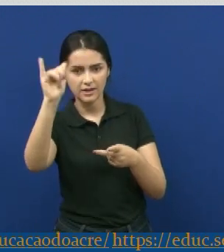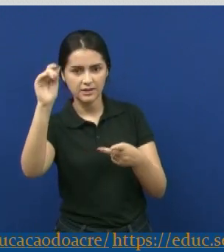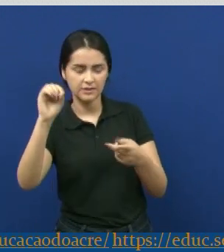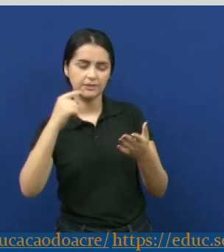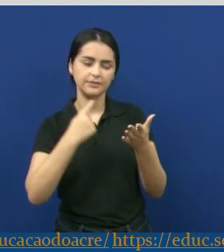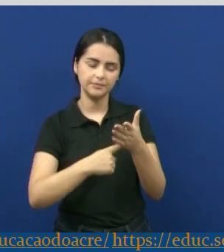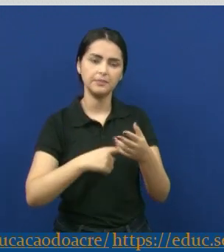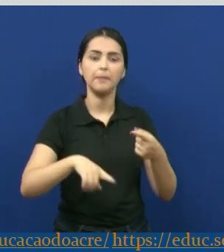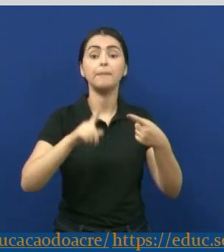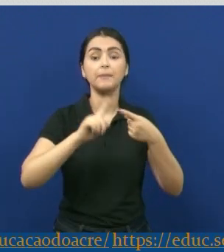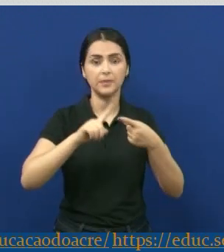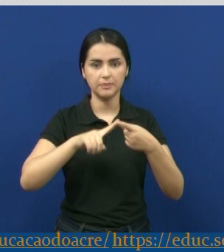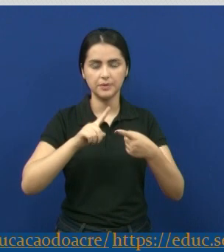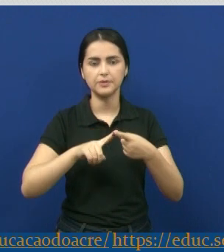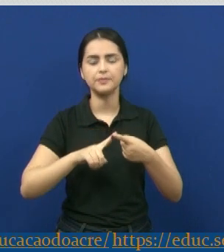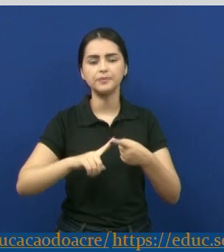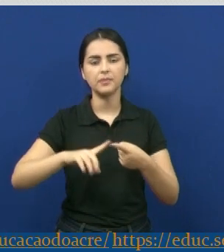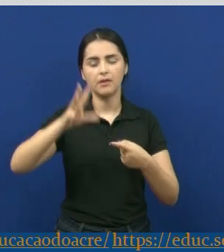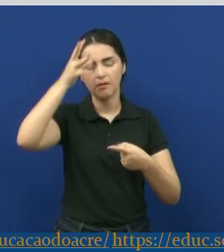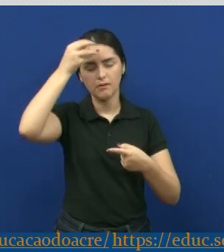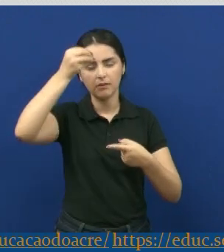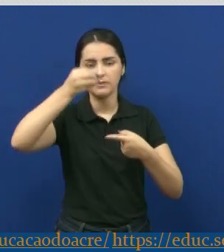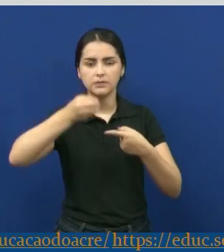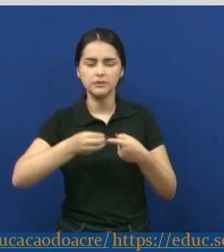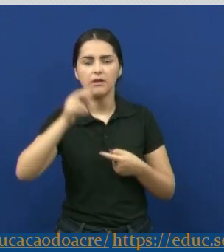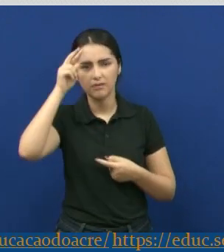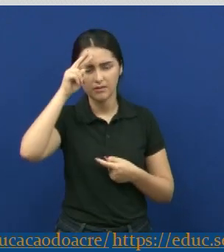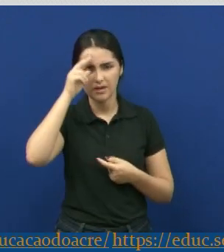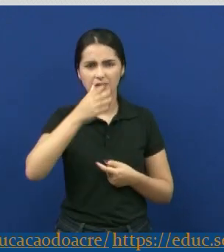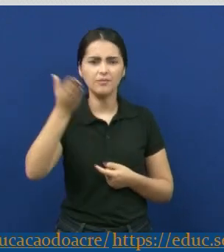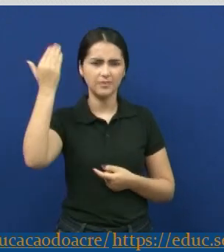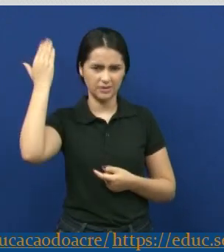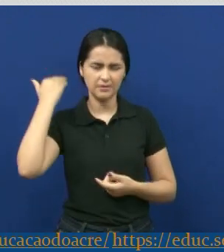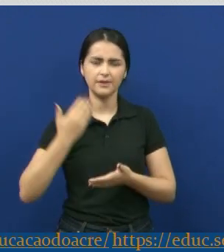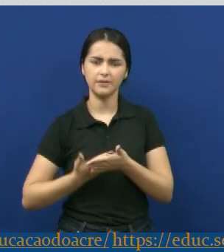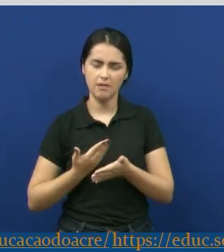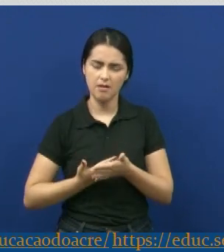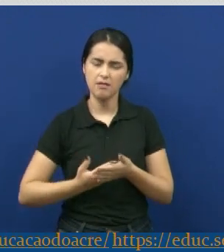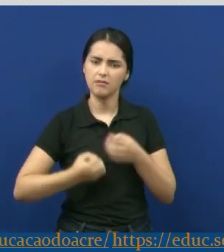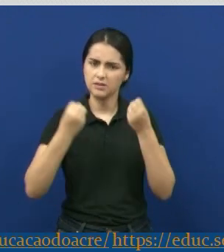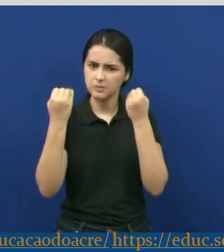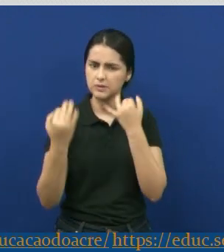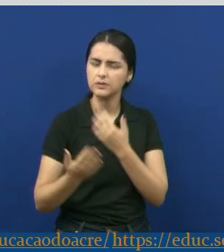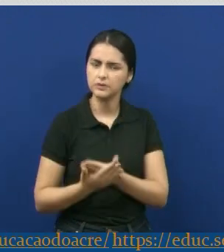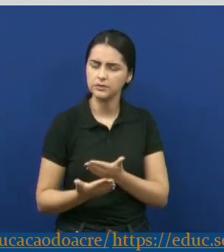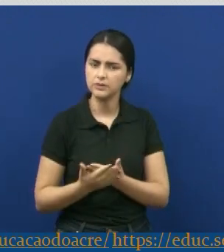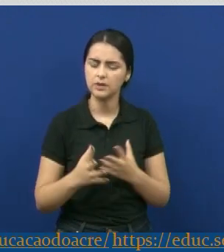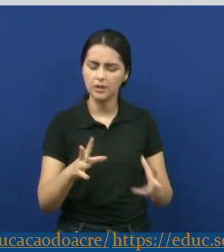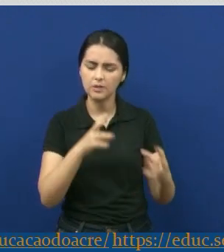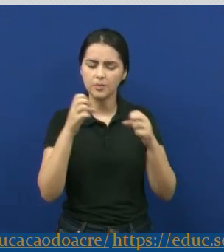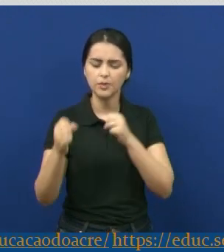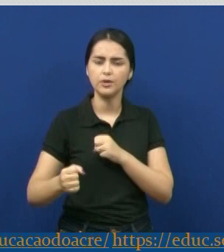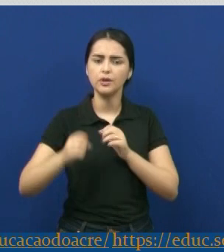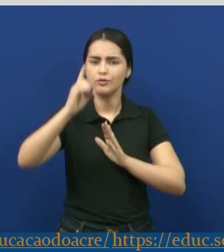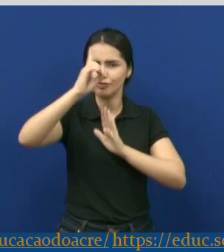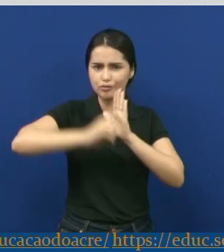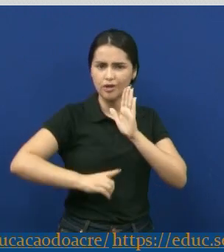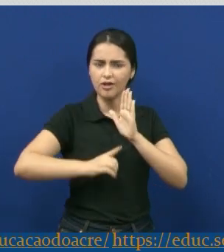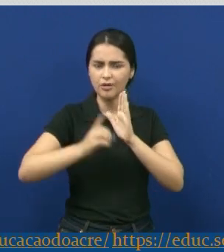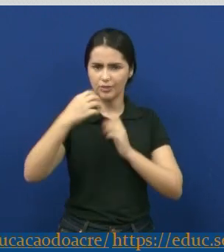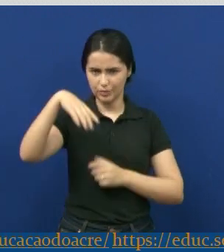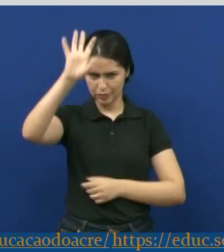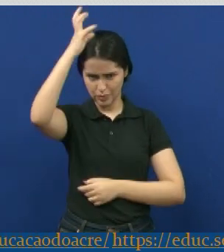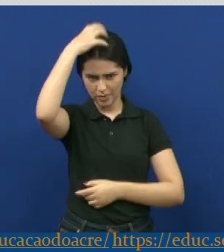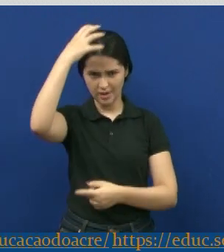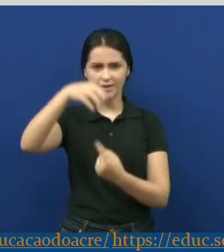teoria teocêntrica. Lembra que nós falávamos em algumas aulas anteriores sobre o poder, o direito divino do rei, o